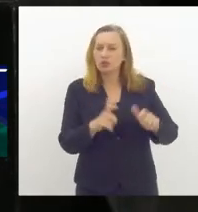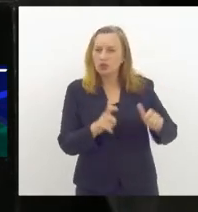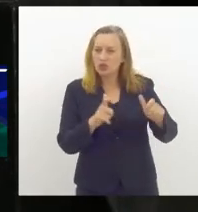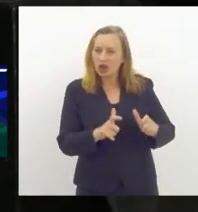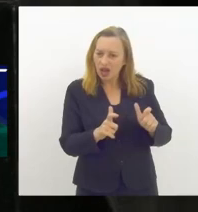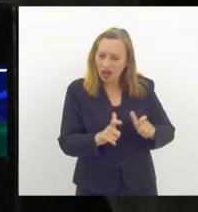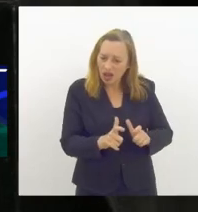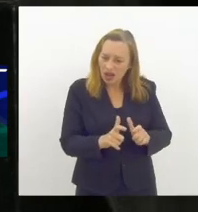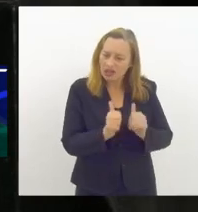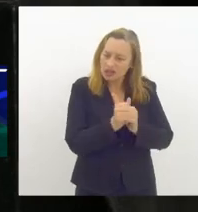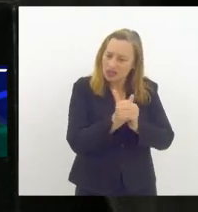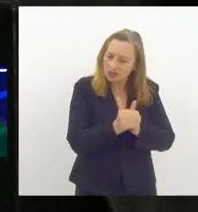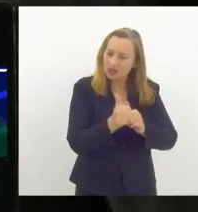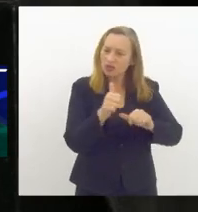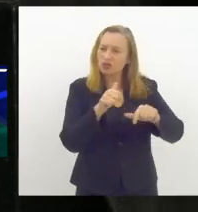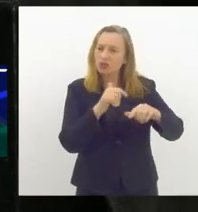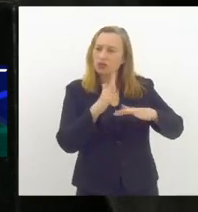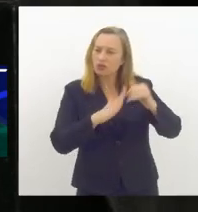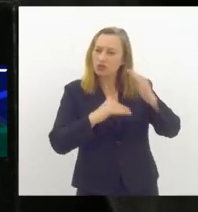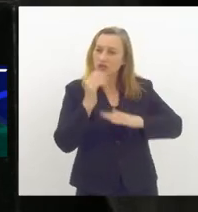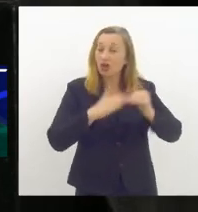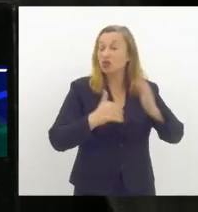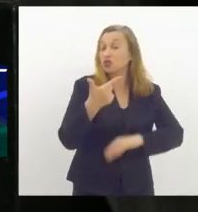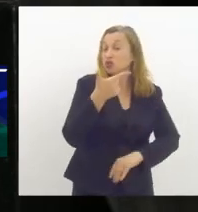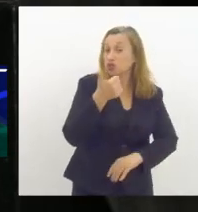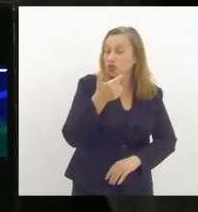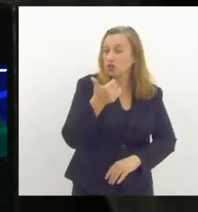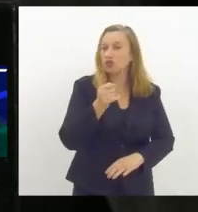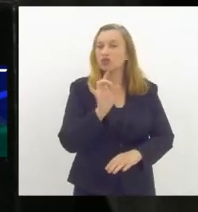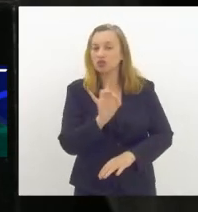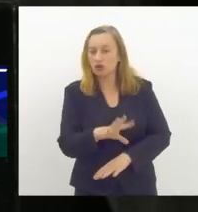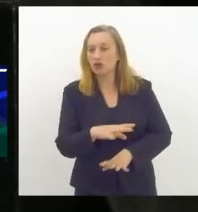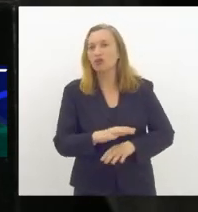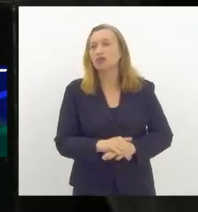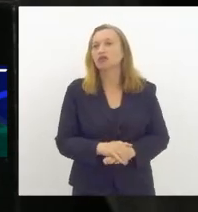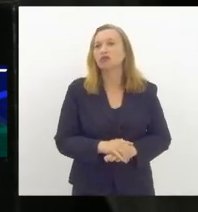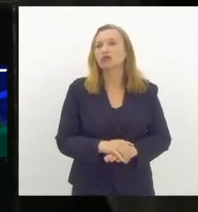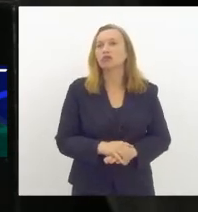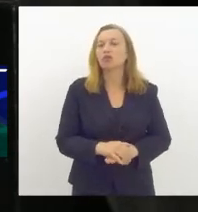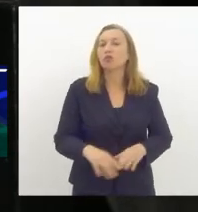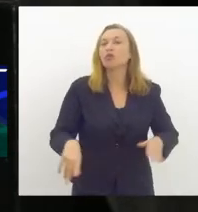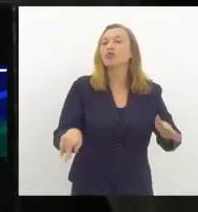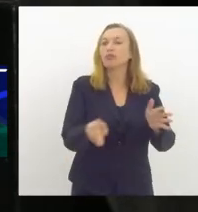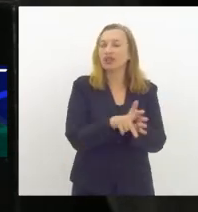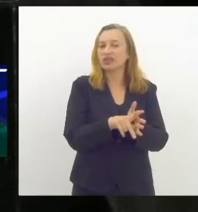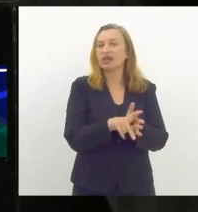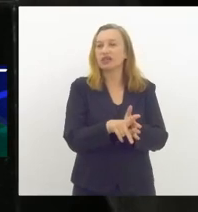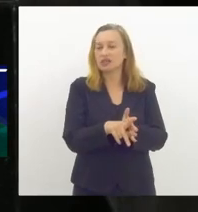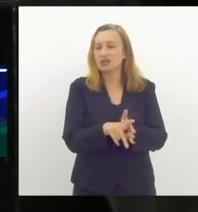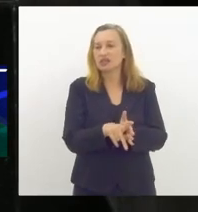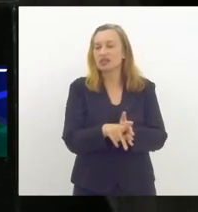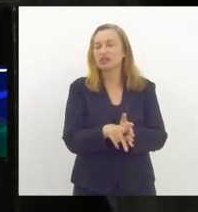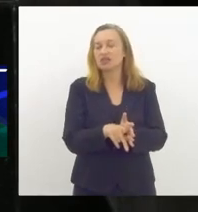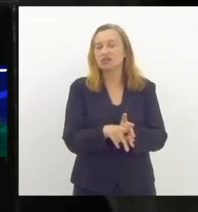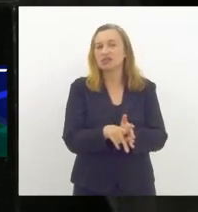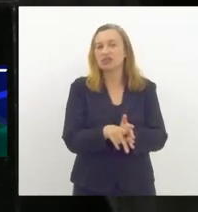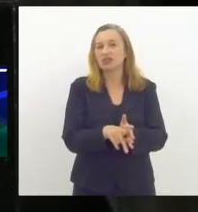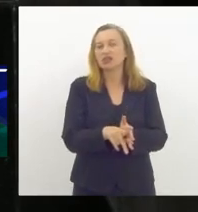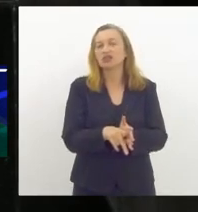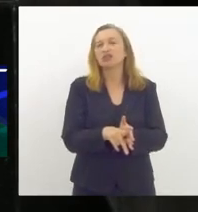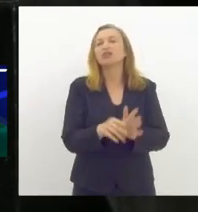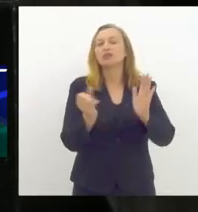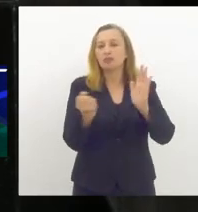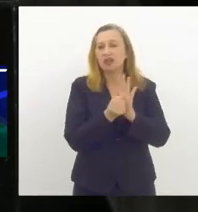que pequeno segmento profissional de 12 participantes como como membros como como como